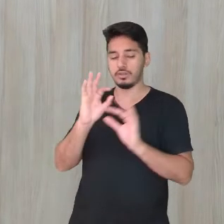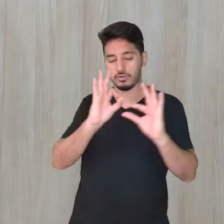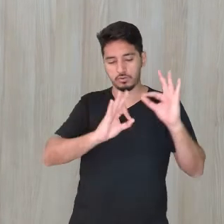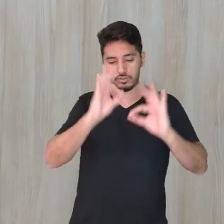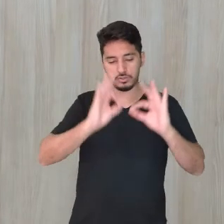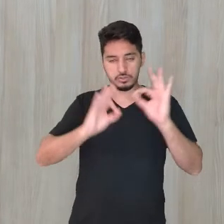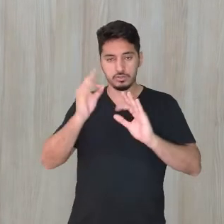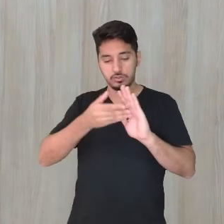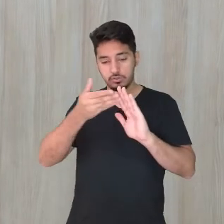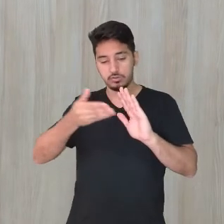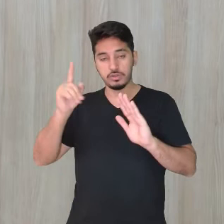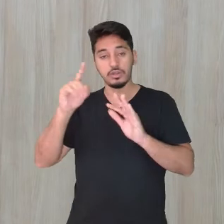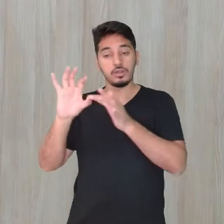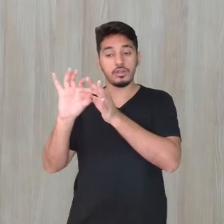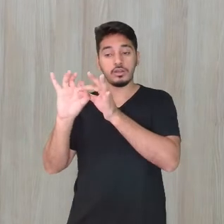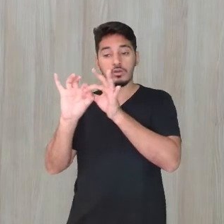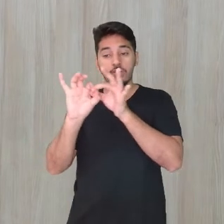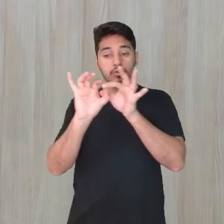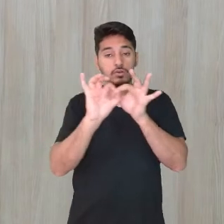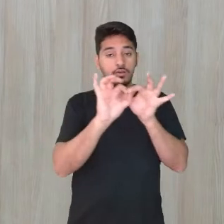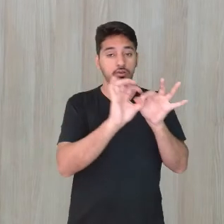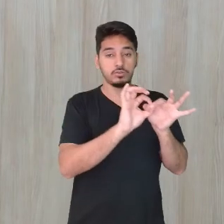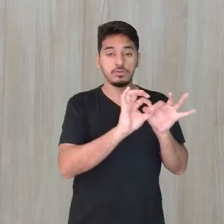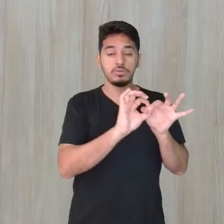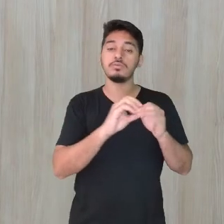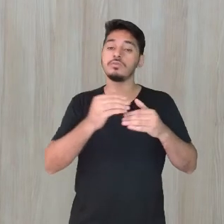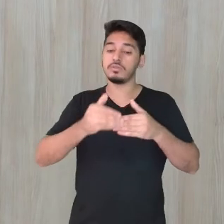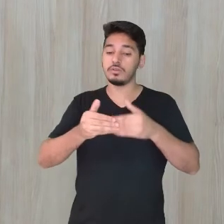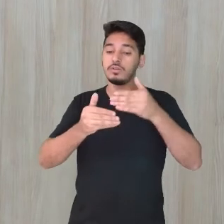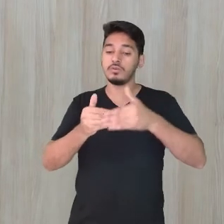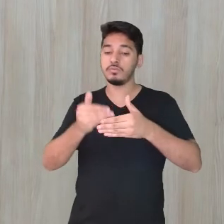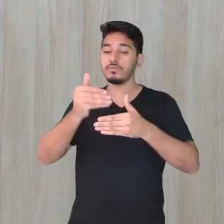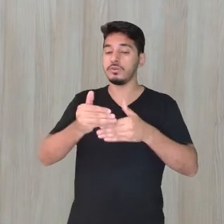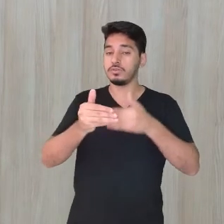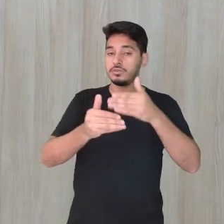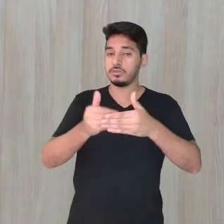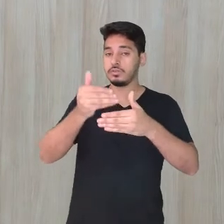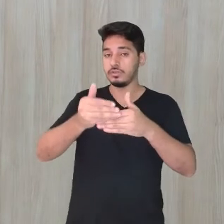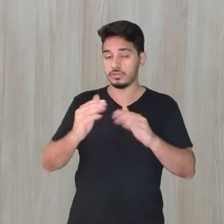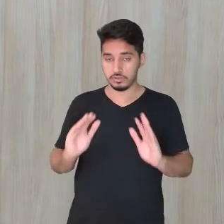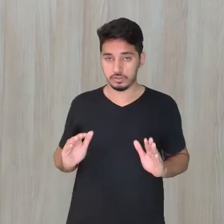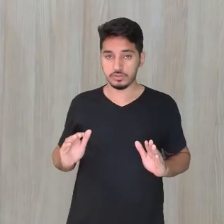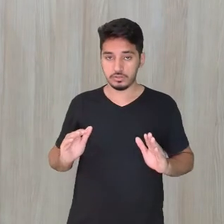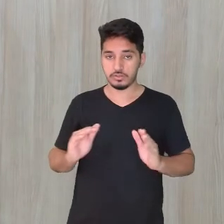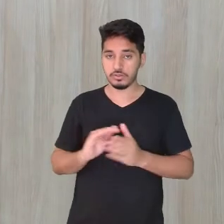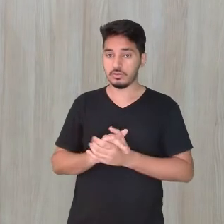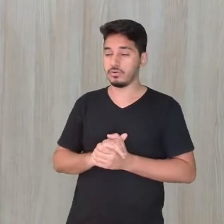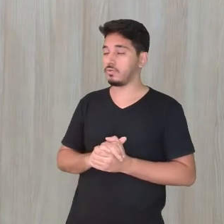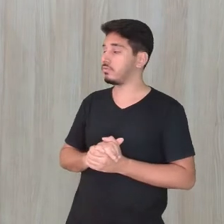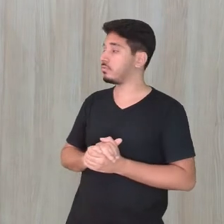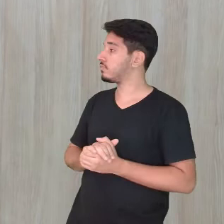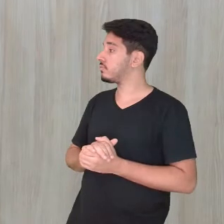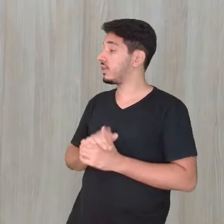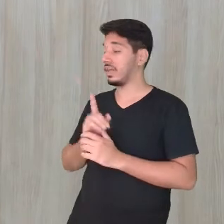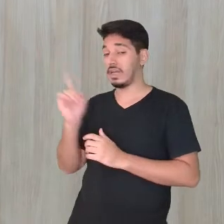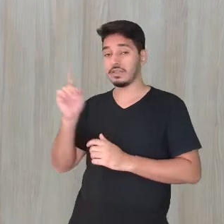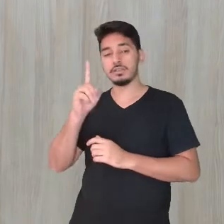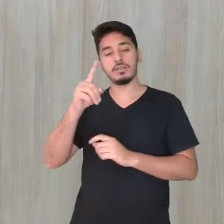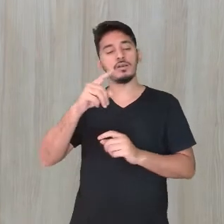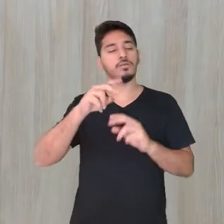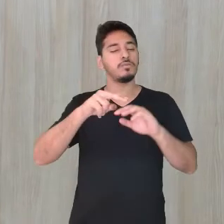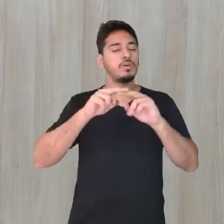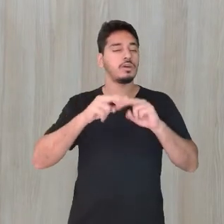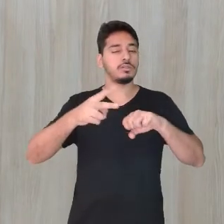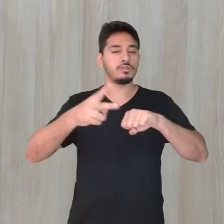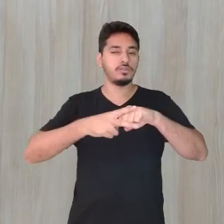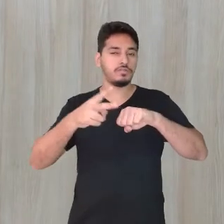em sequência de coesão sequencial. Nesse caso, especificamente, essa coesão é dada pela utilização de verbos, mas podia ser por outras